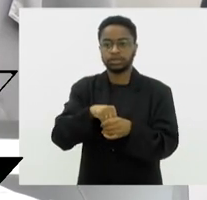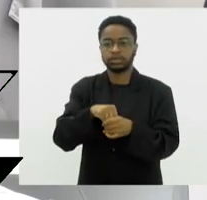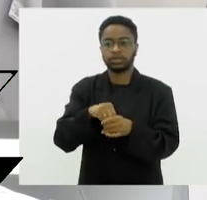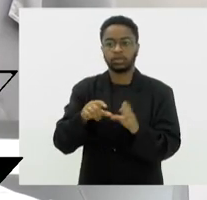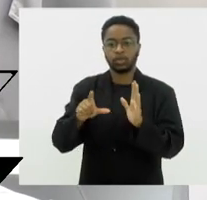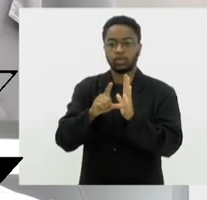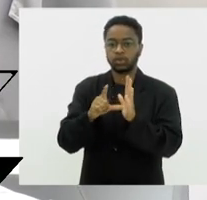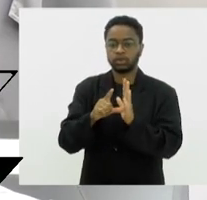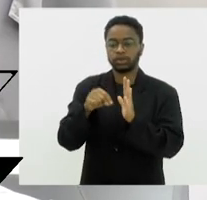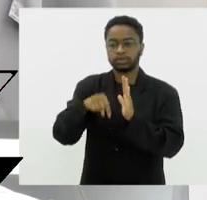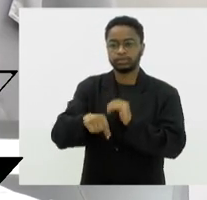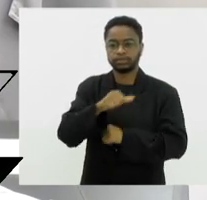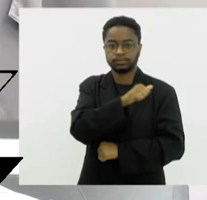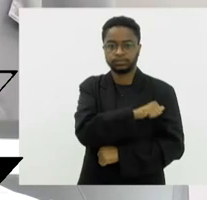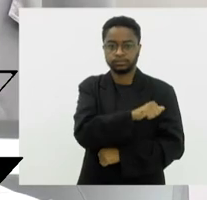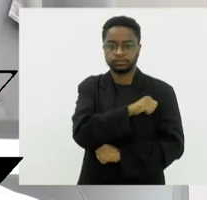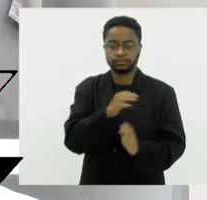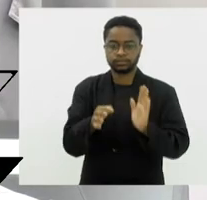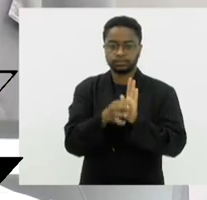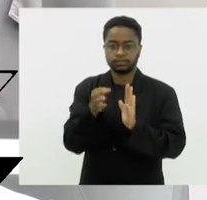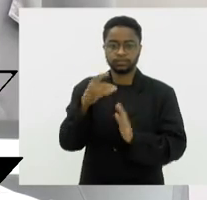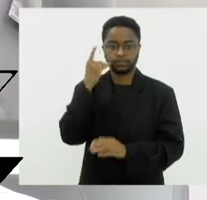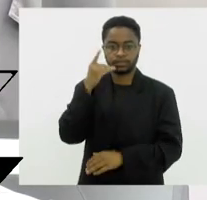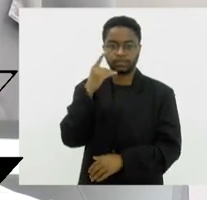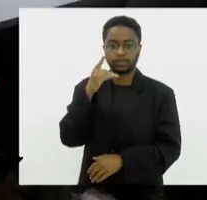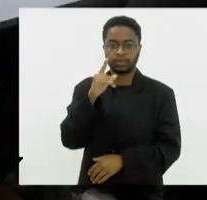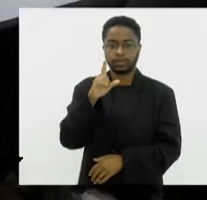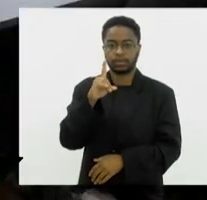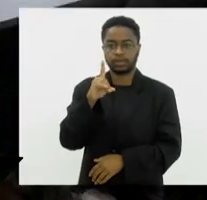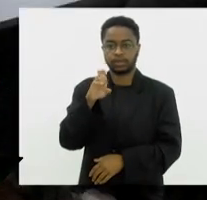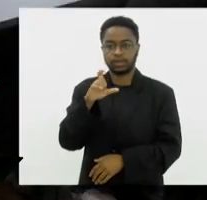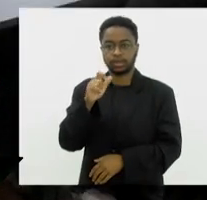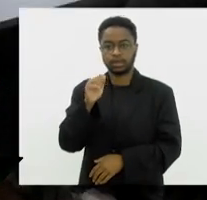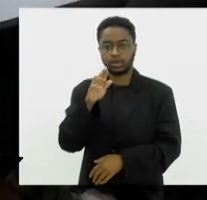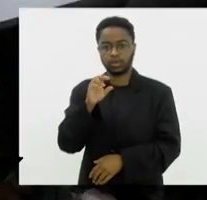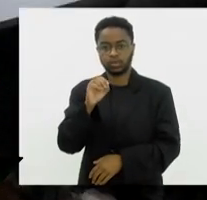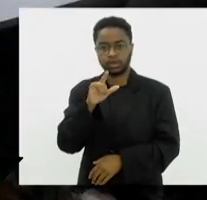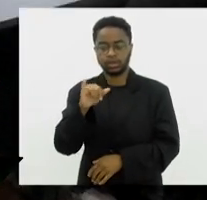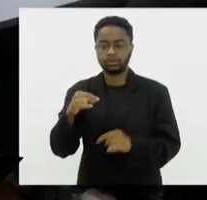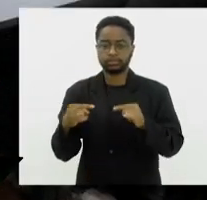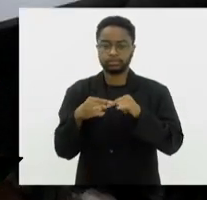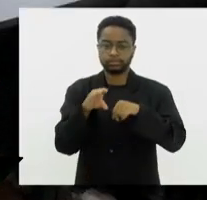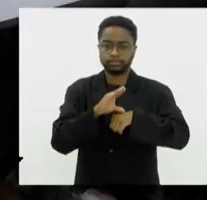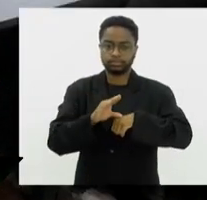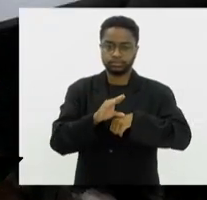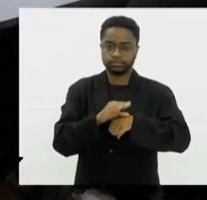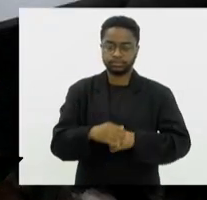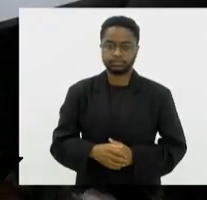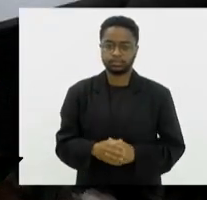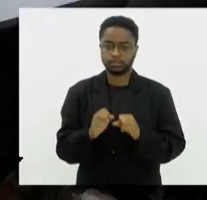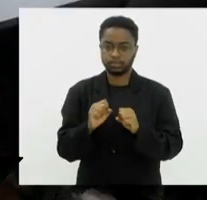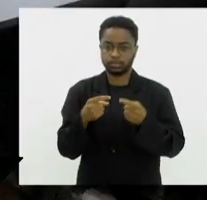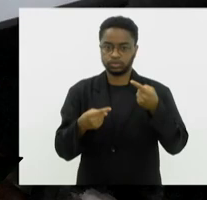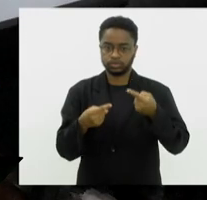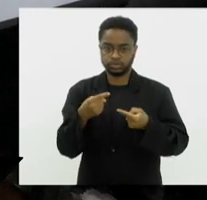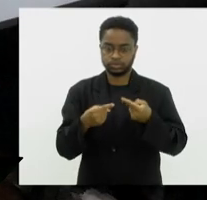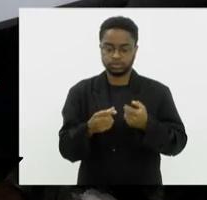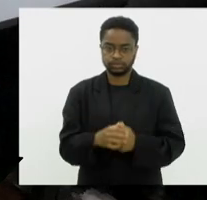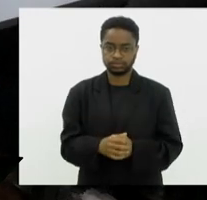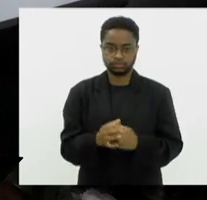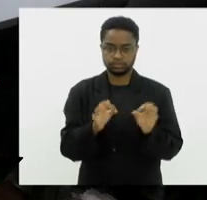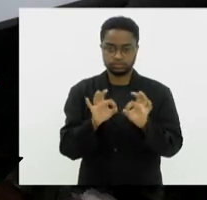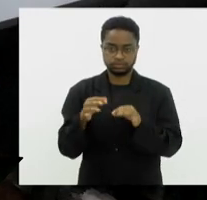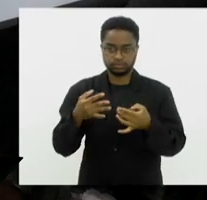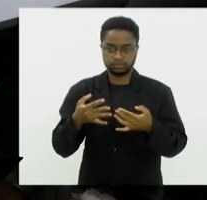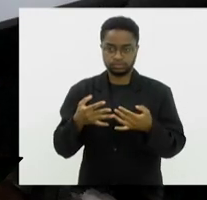Estado do Rio de Janeiro. Para aparecer, deputado Guilherme Delaroli. Senhor presidente, pela constitucionalidade. Em discussão. Não